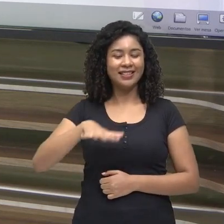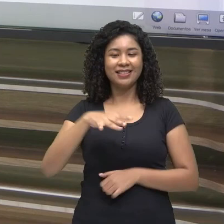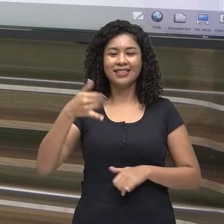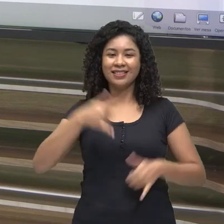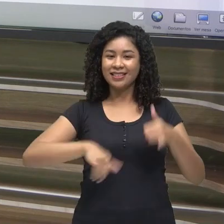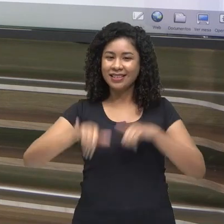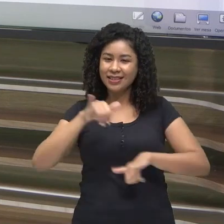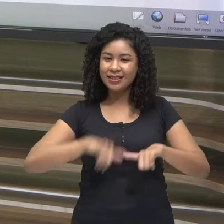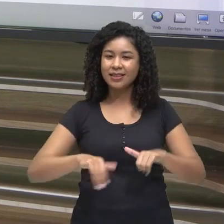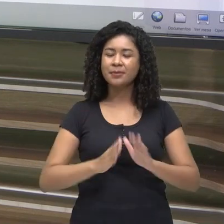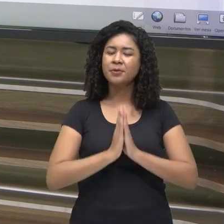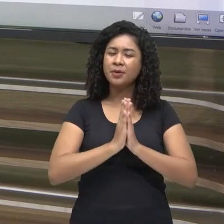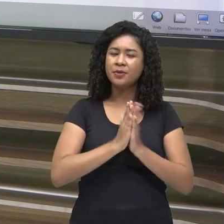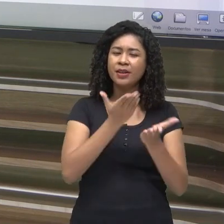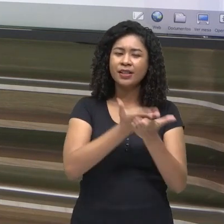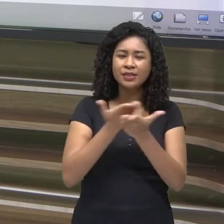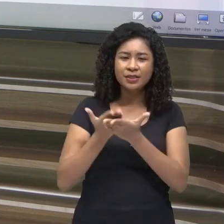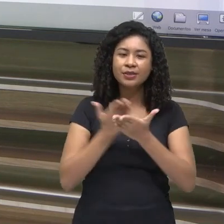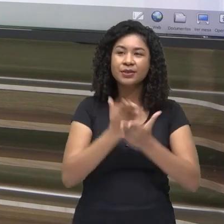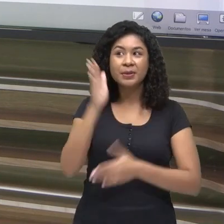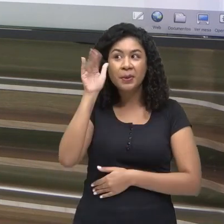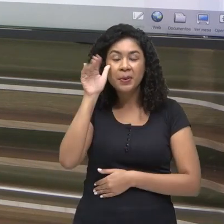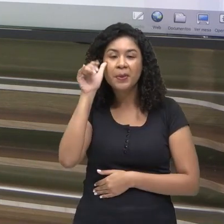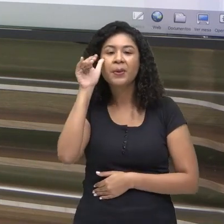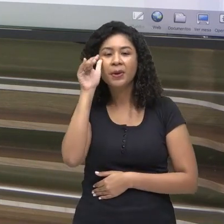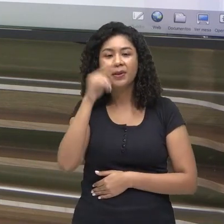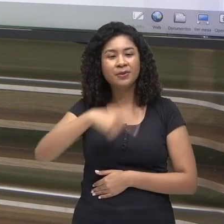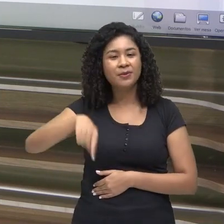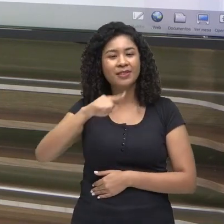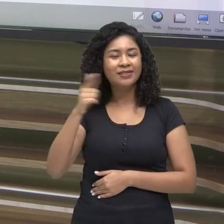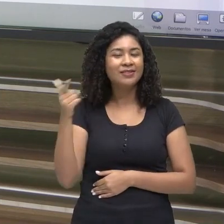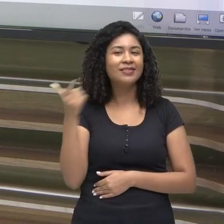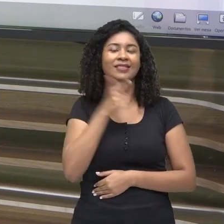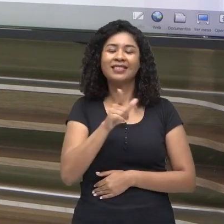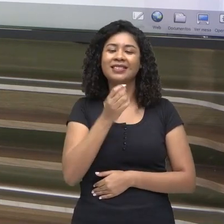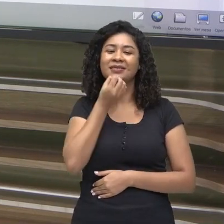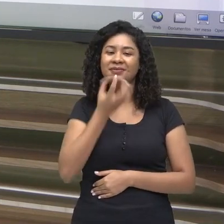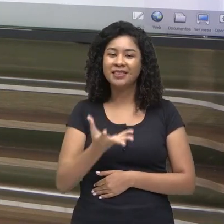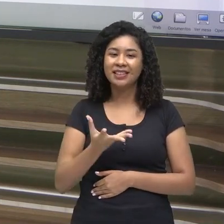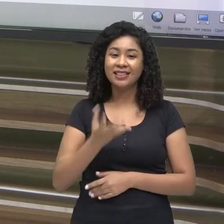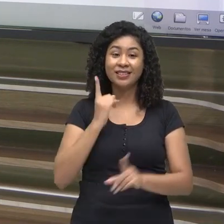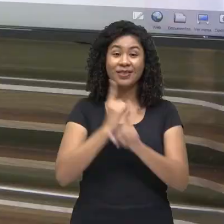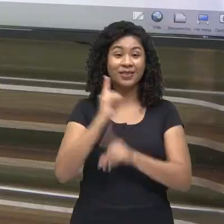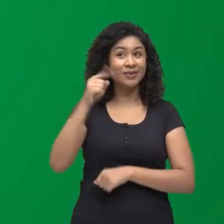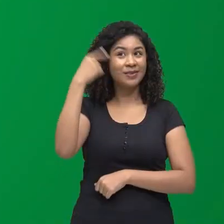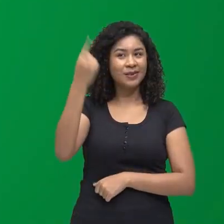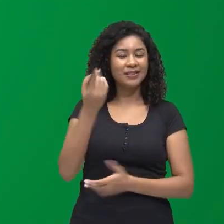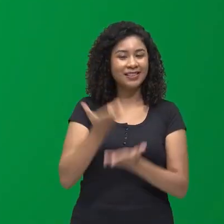atrás de curiosidades que eu tenho certeza que vocês vão se dar bem, tá bom? A gente se vê numa próxima aula.